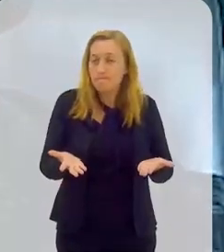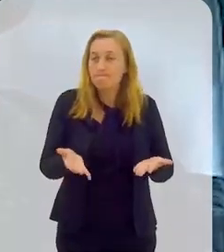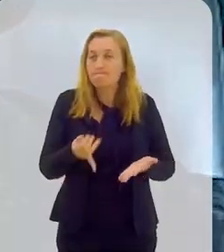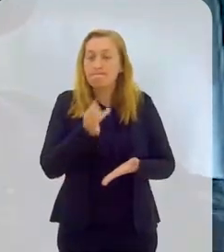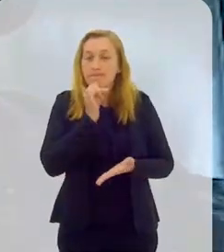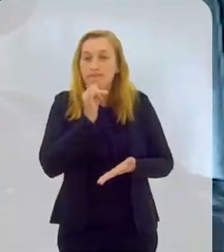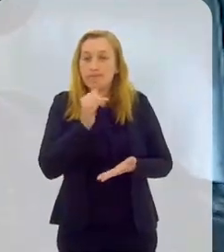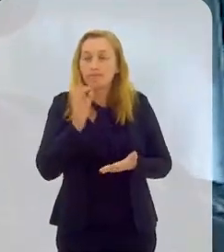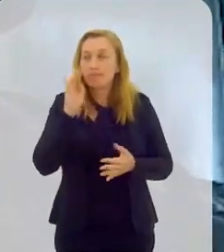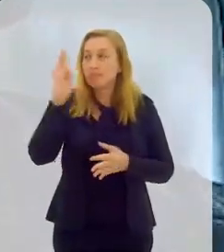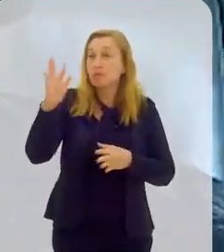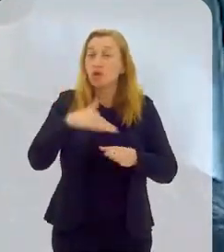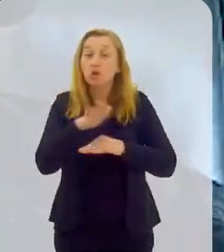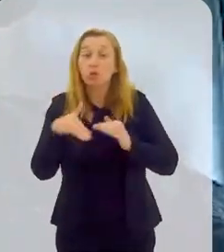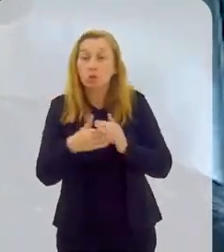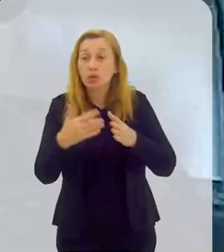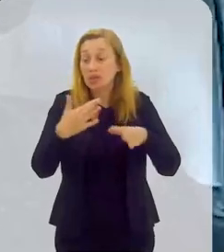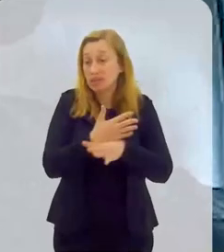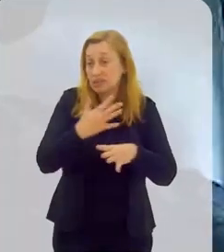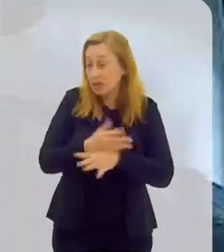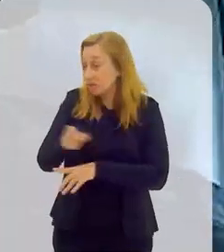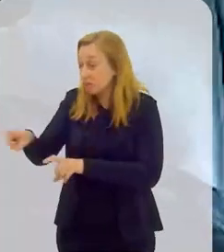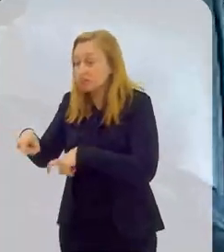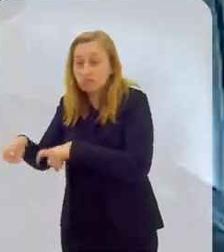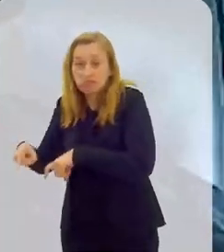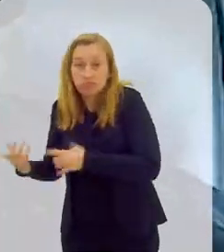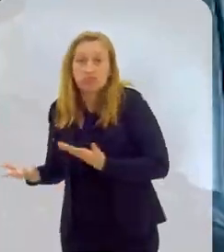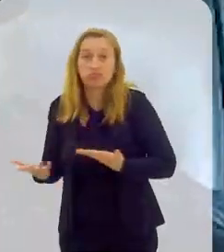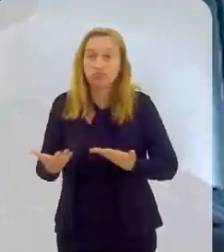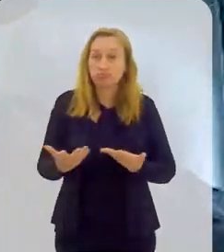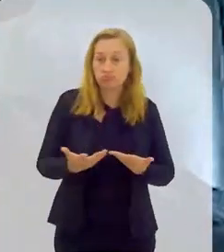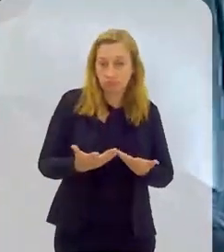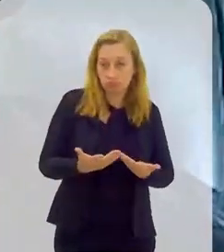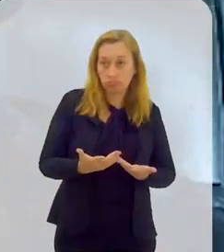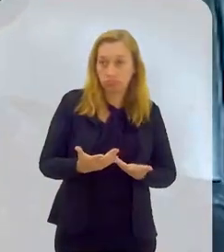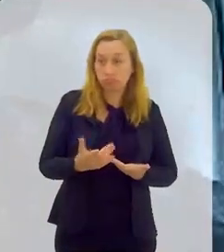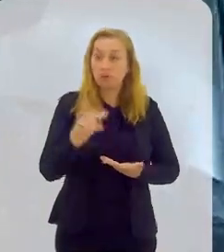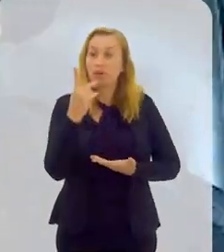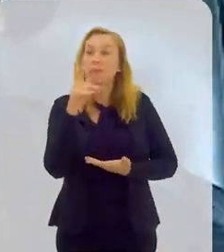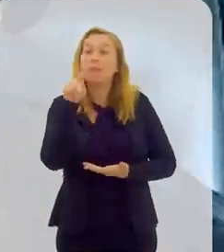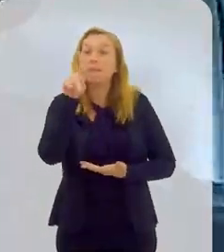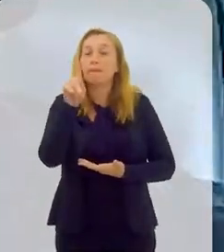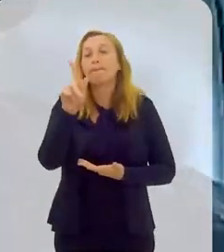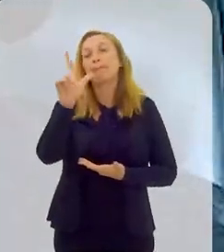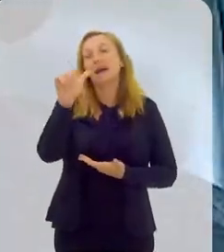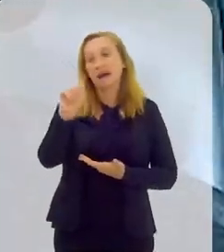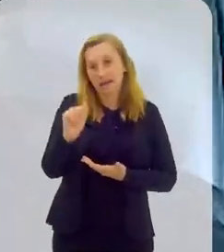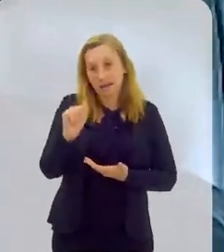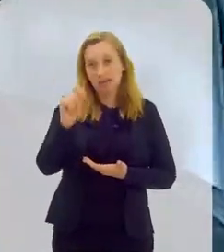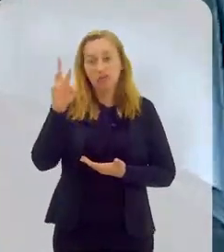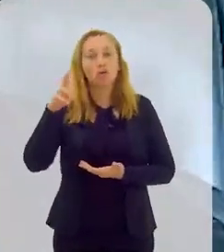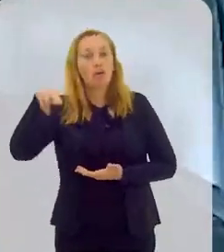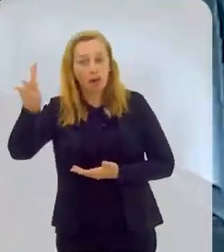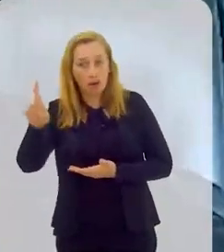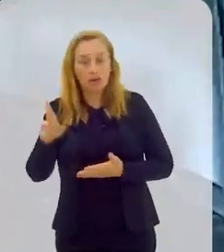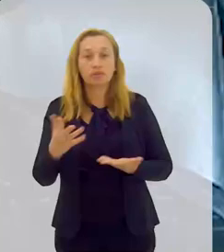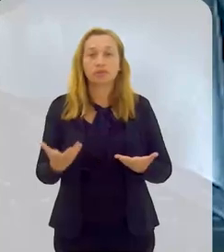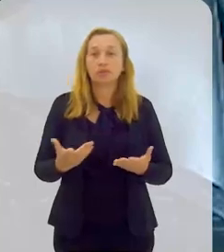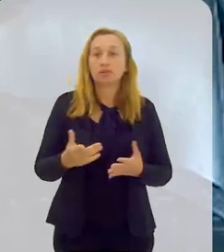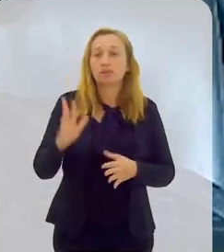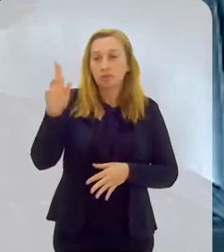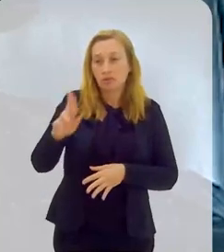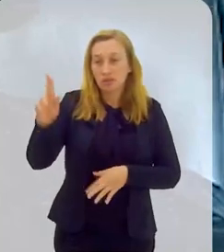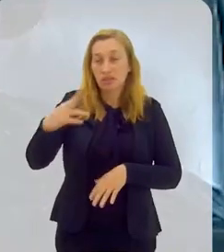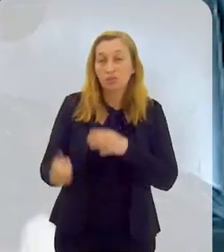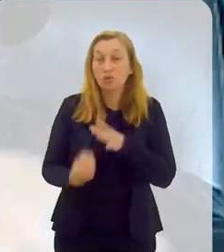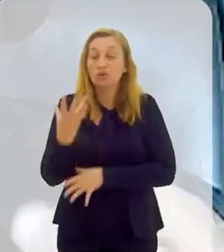exemplo? Imagina toda a cidade de campo, todos os prédios de campo com placas solares da UENF produzindo energia.